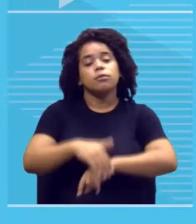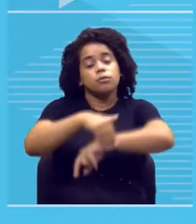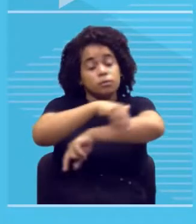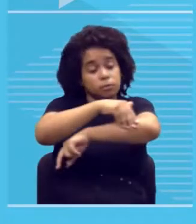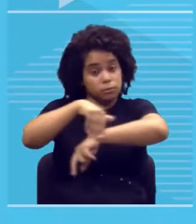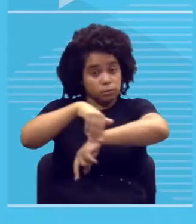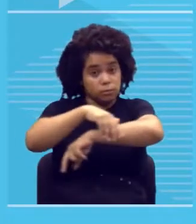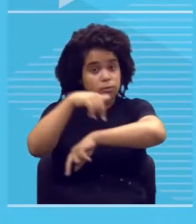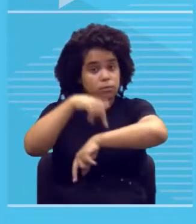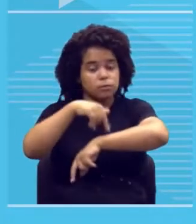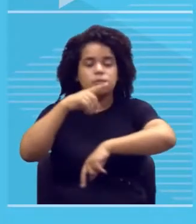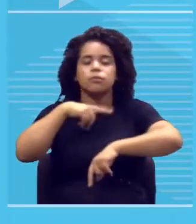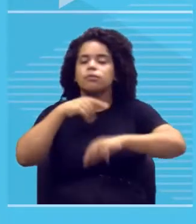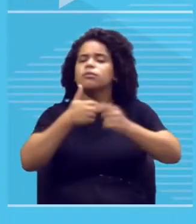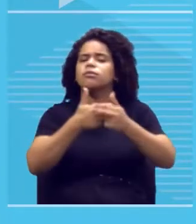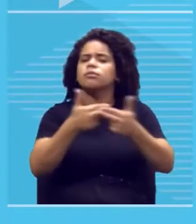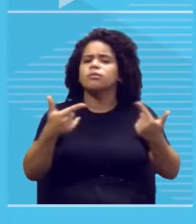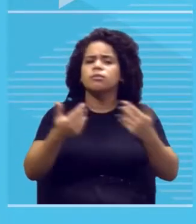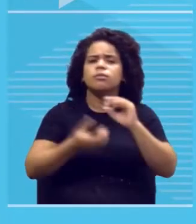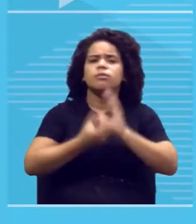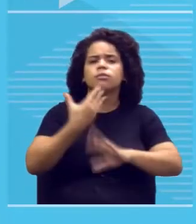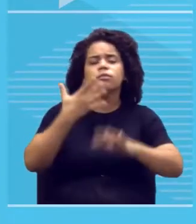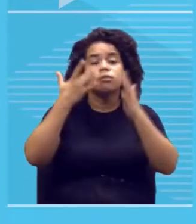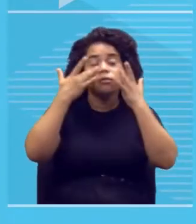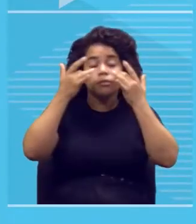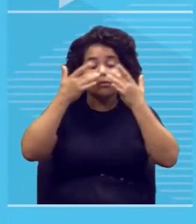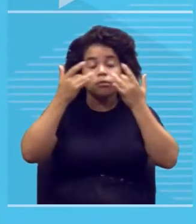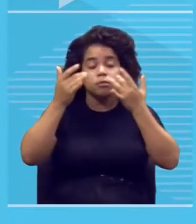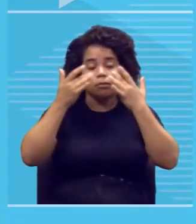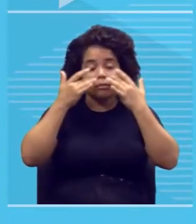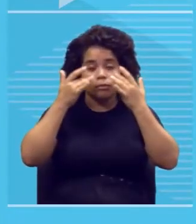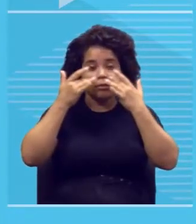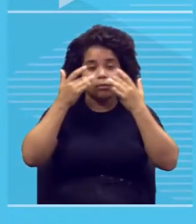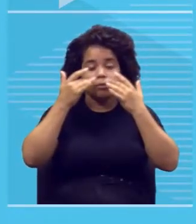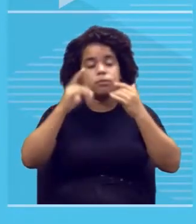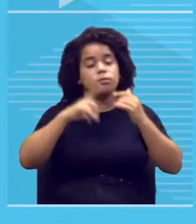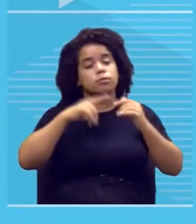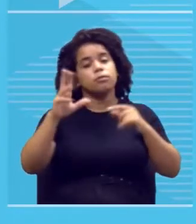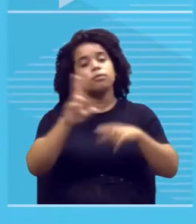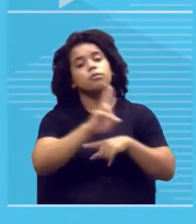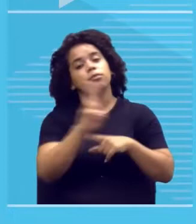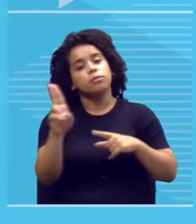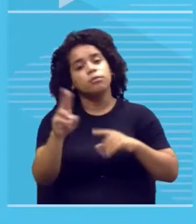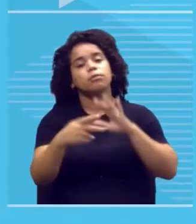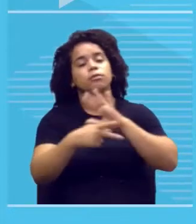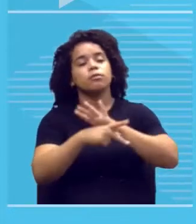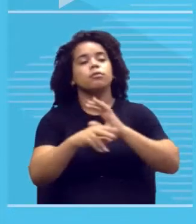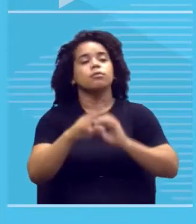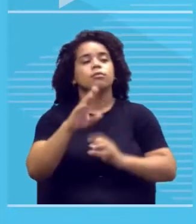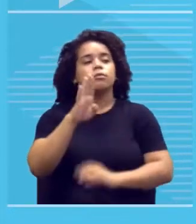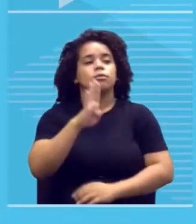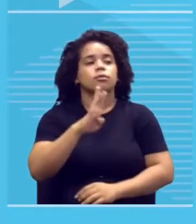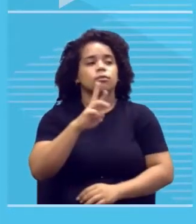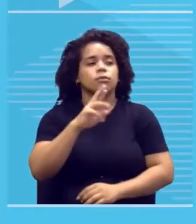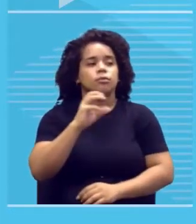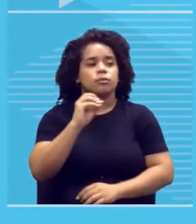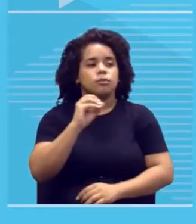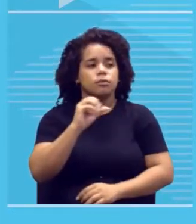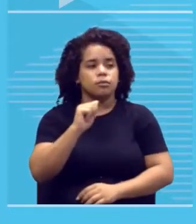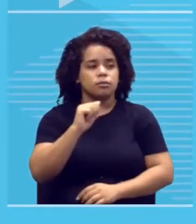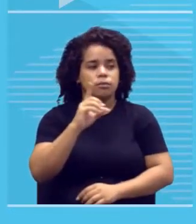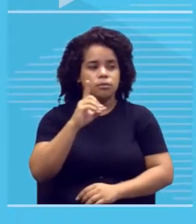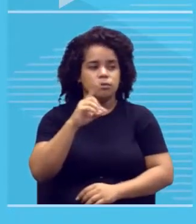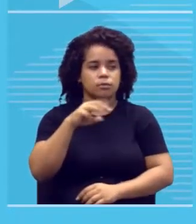teatros se estabeleceram naquela região e foi conhecida exatamente pelo nome Broadway e ali